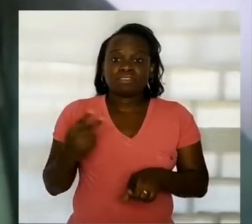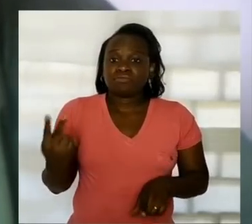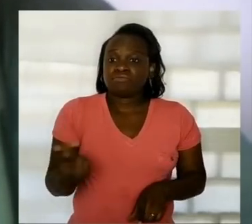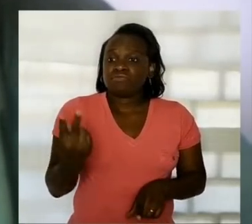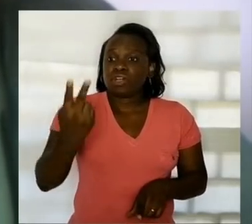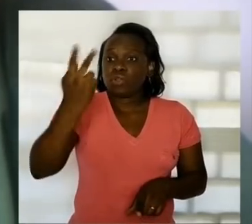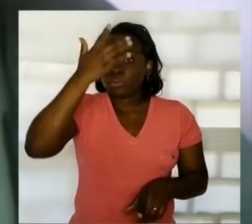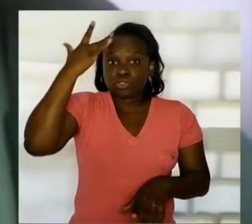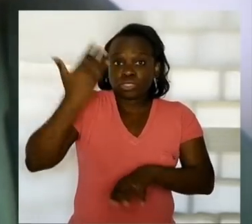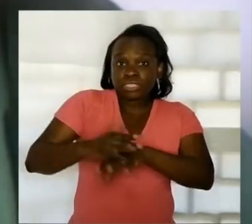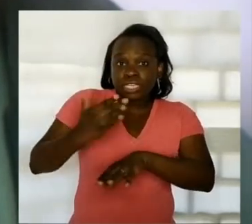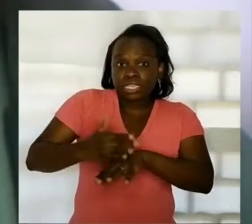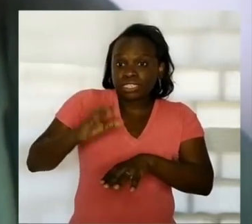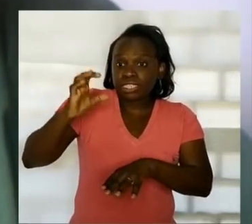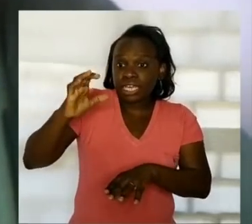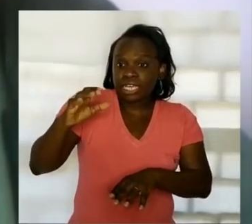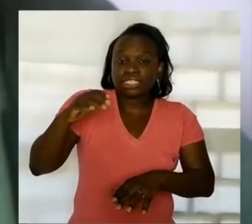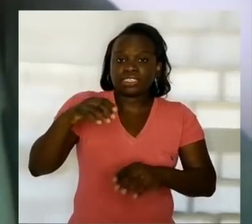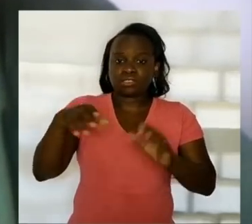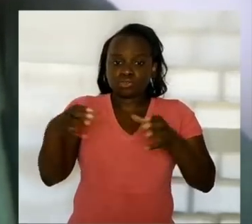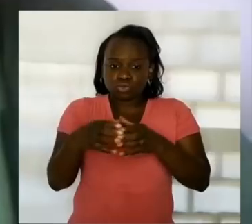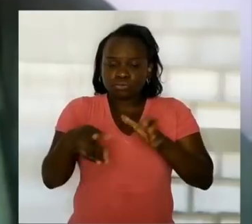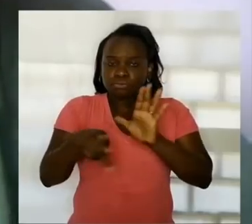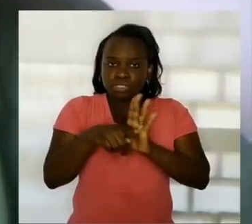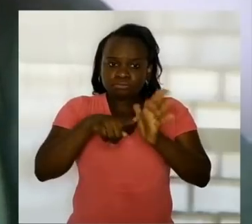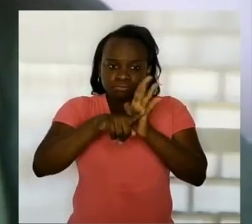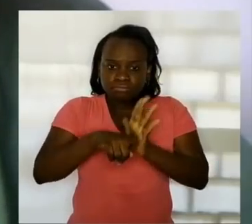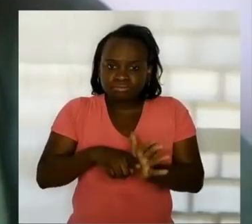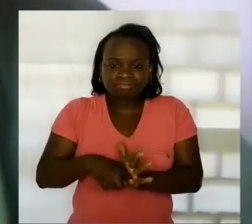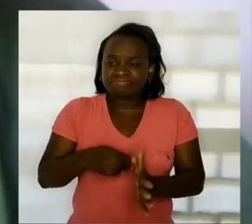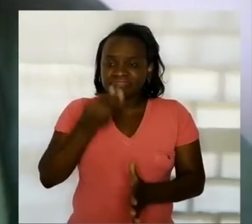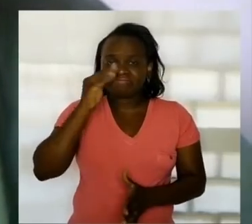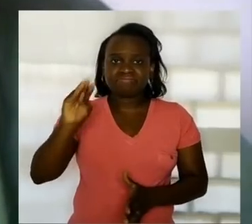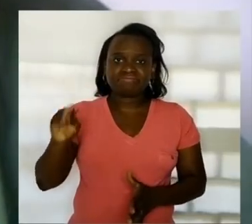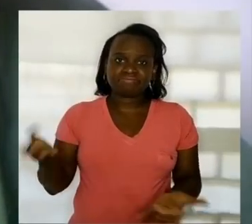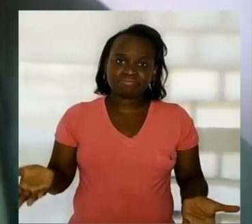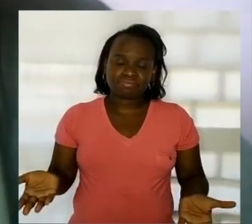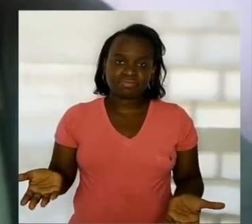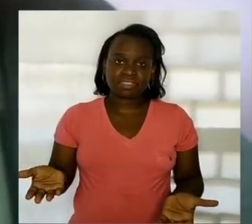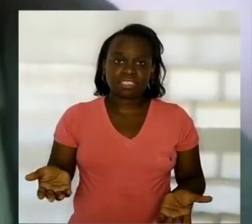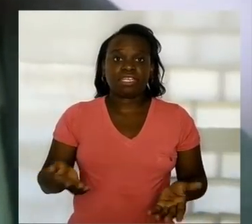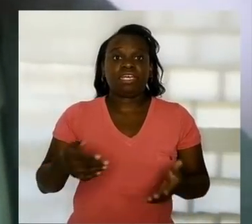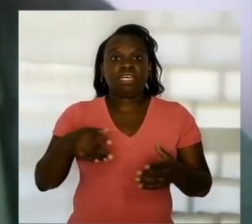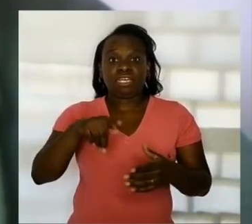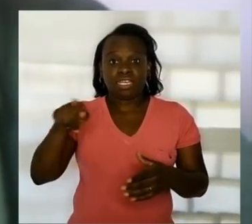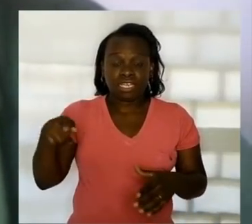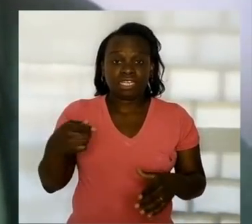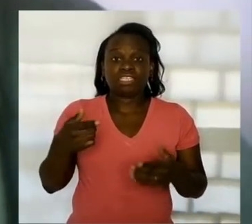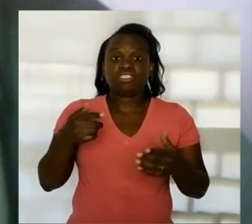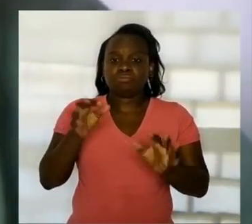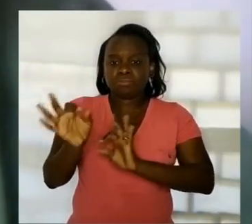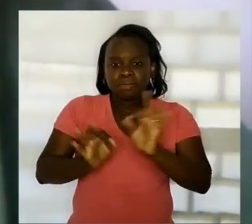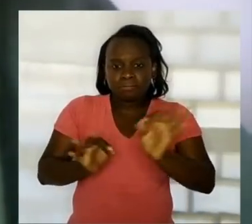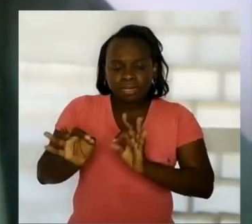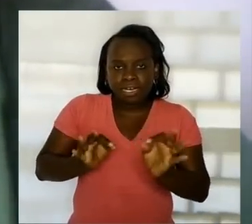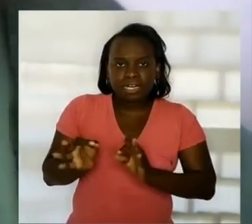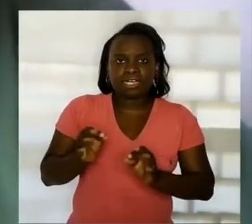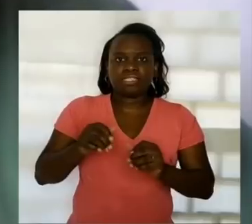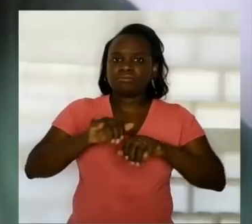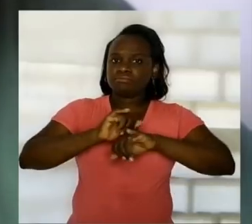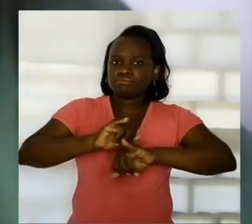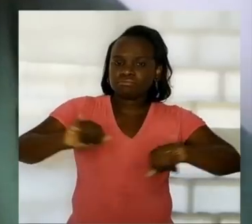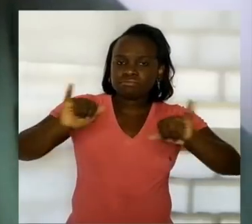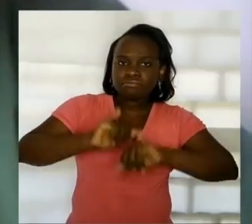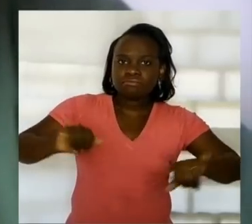e não valorizem os praticantes da ciência, os cientistas, né? Os estudantes da